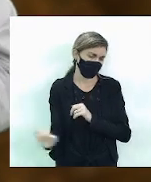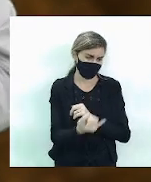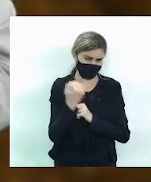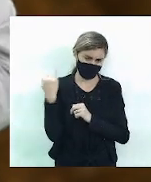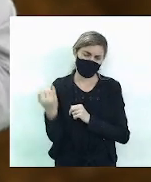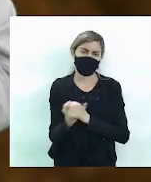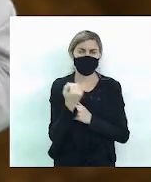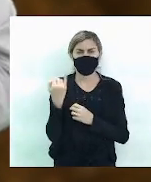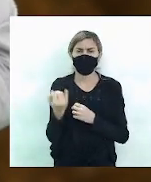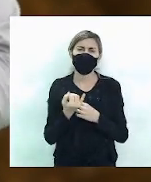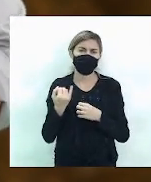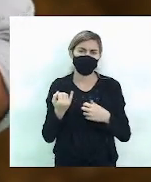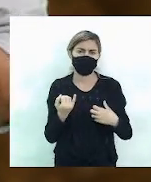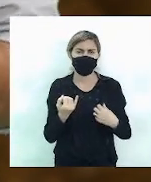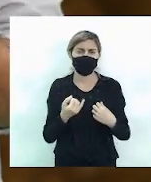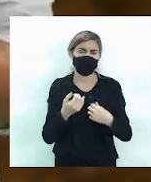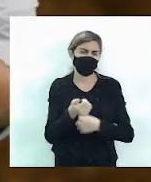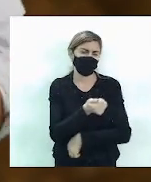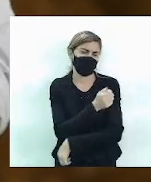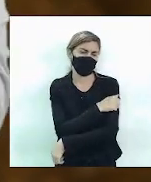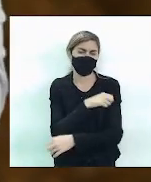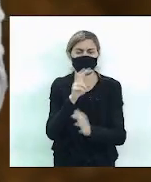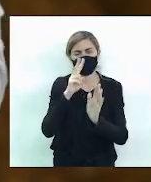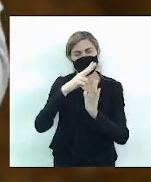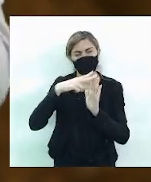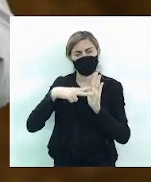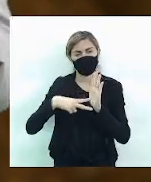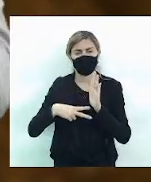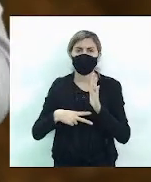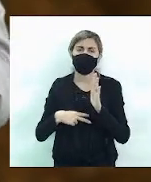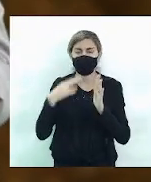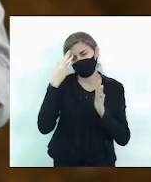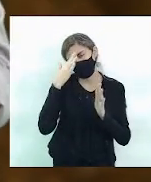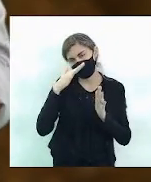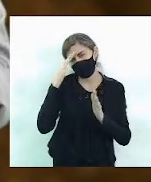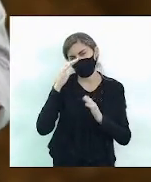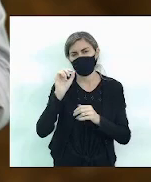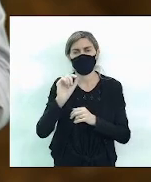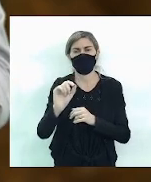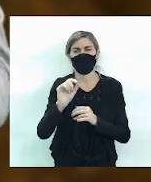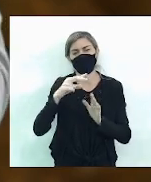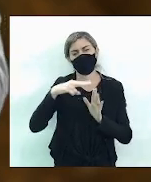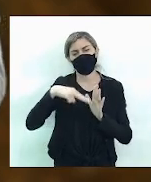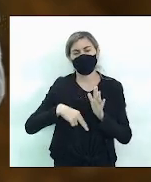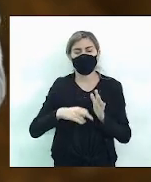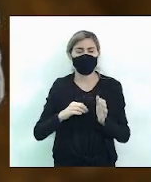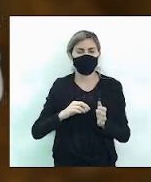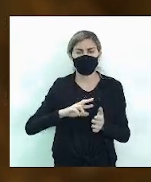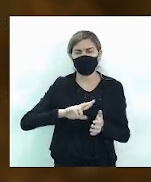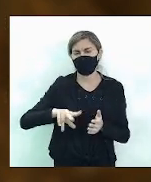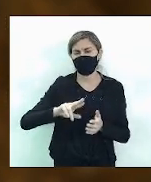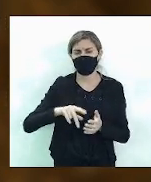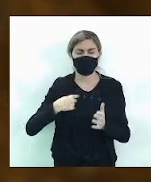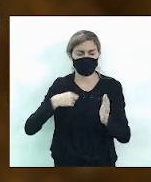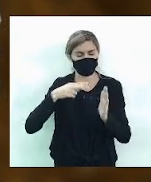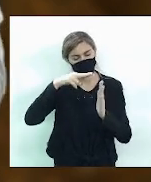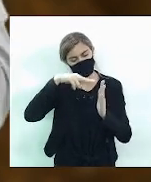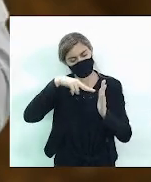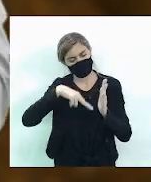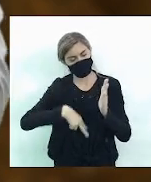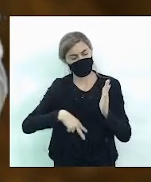fundamental. Não é? O aluno lê e entender o que está lendo. Então não adianta eu fazer a leitura só